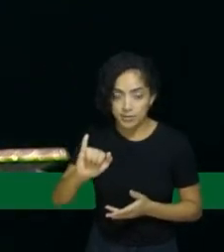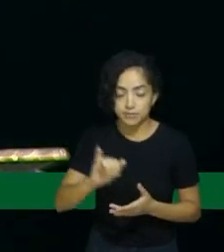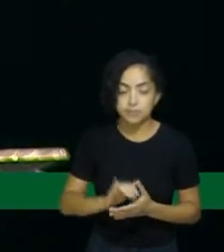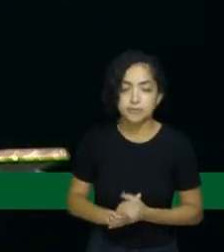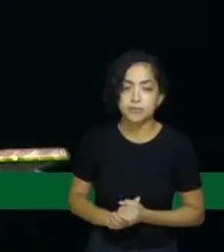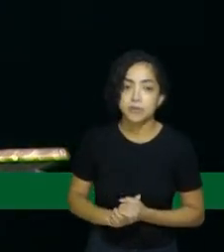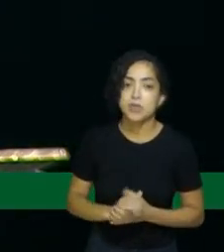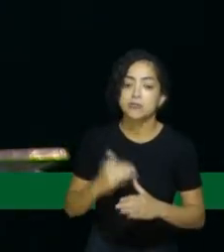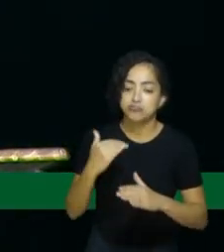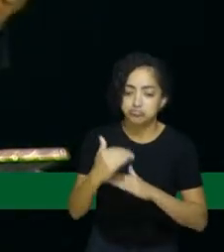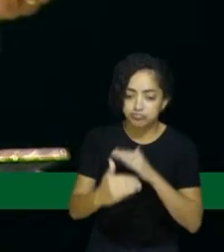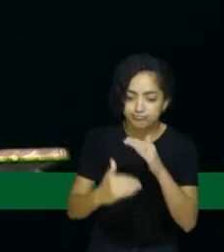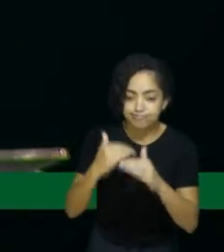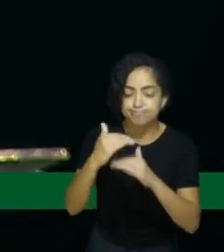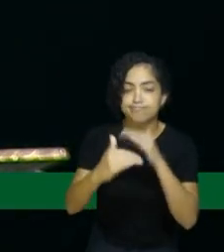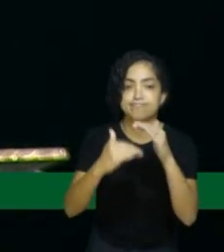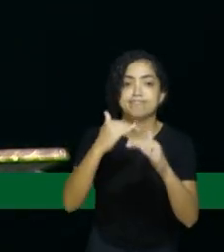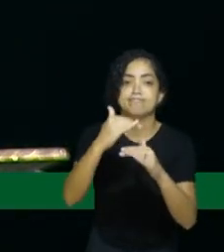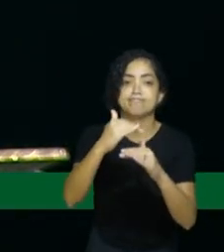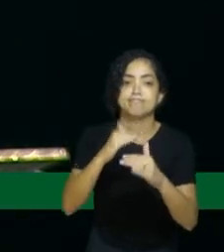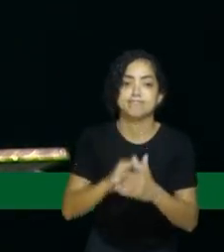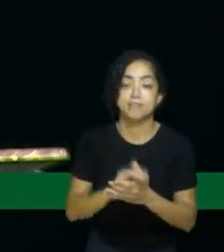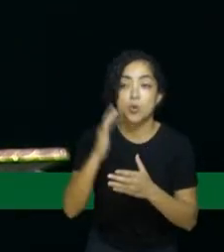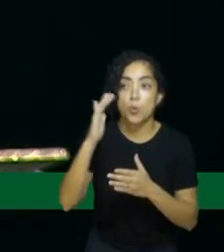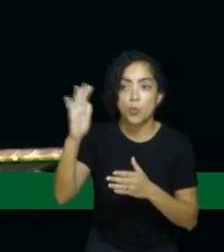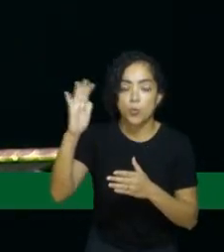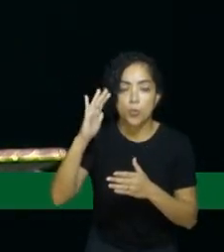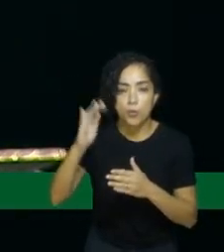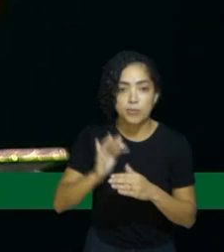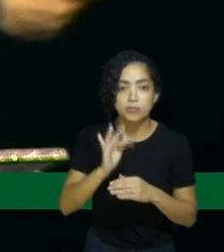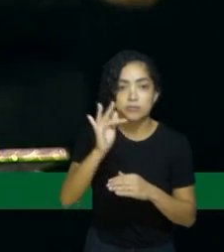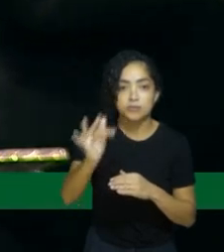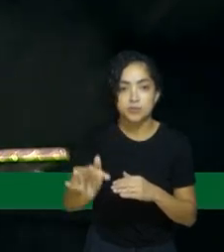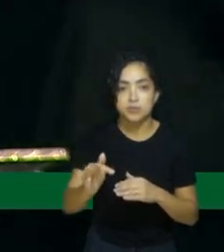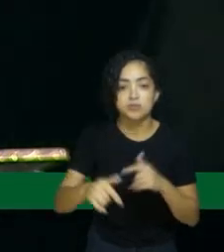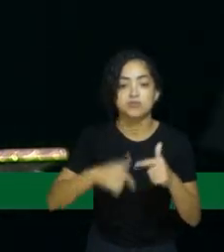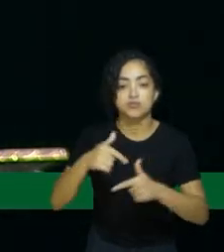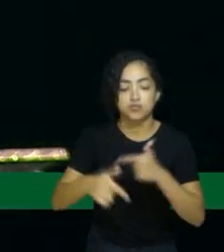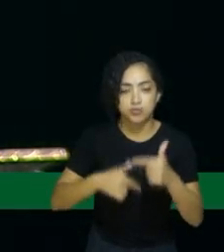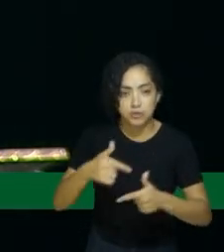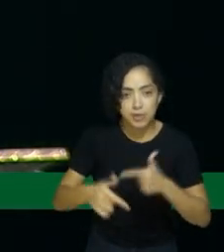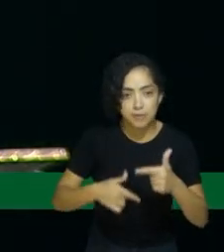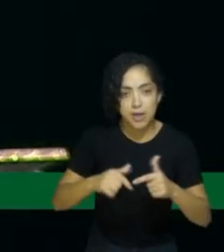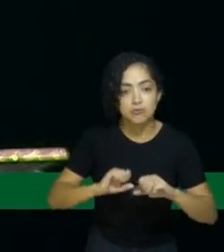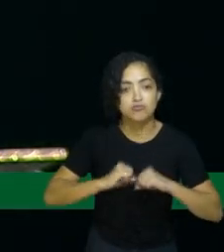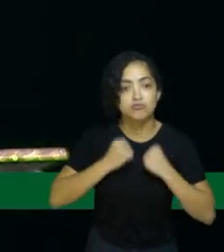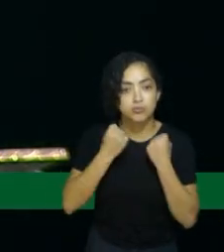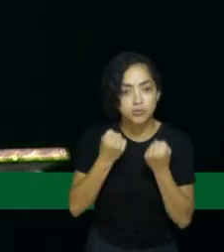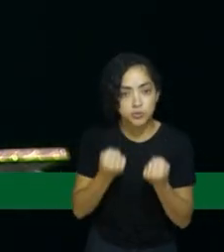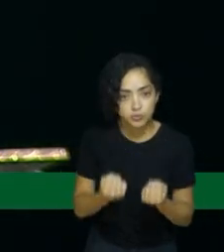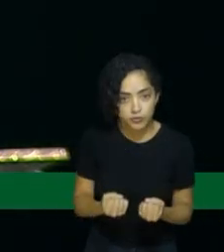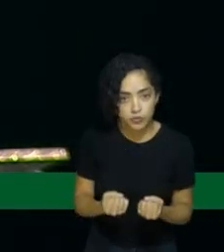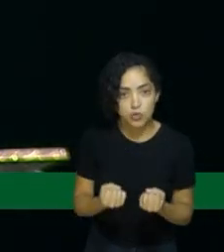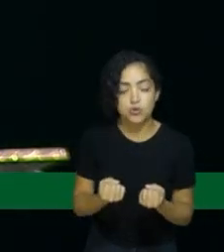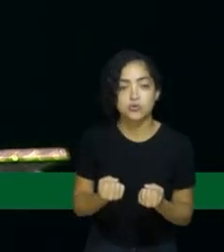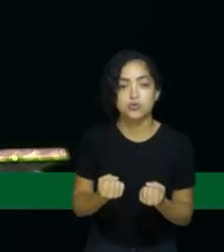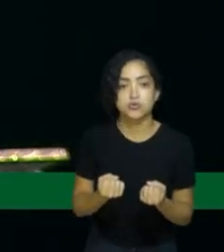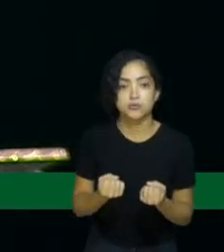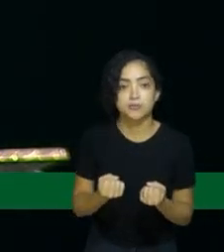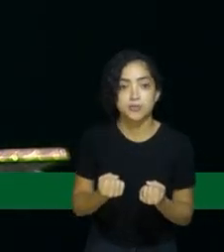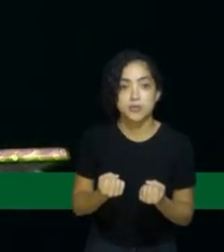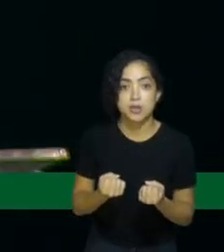evoluindo e nós estamos vislumbrando um futuro de um trabalho árduo de um trabalho no formato de